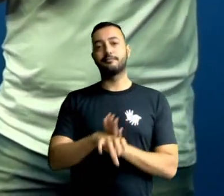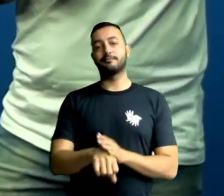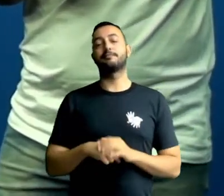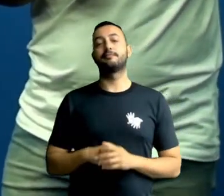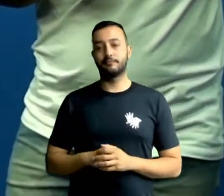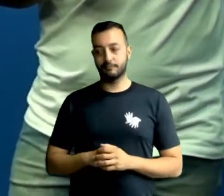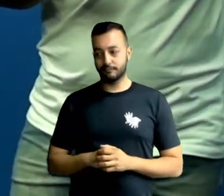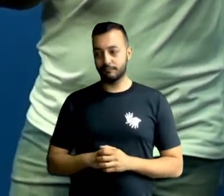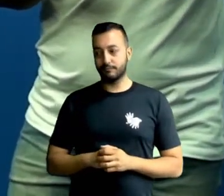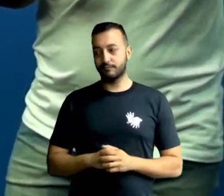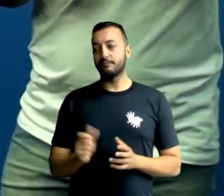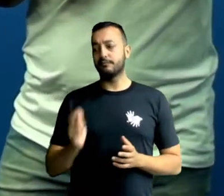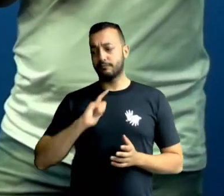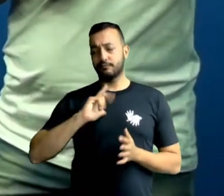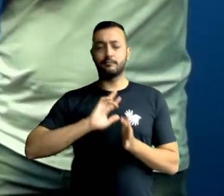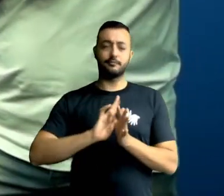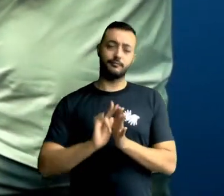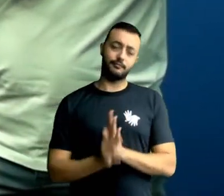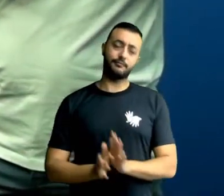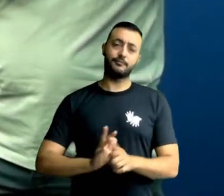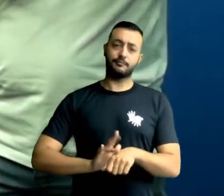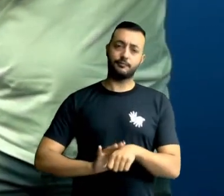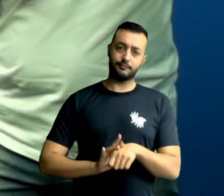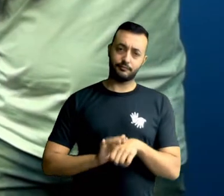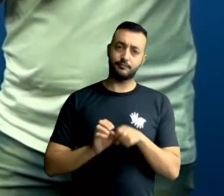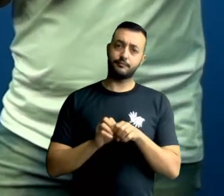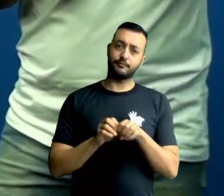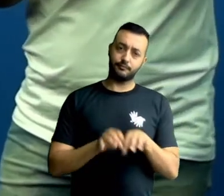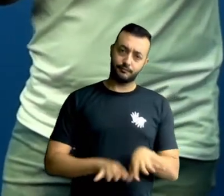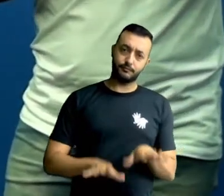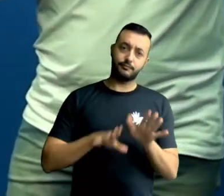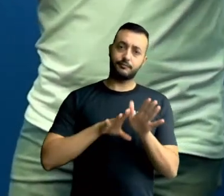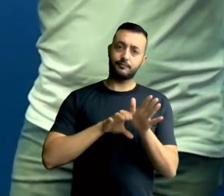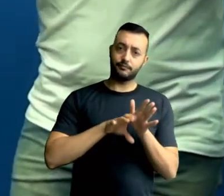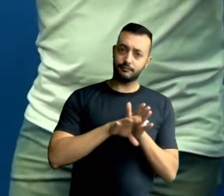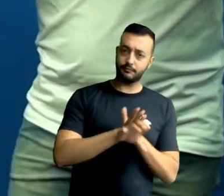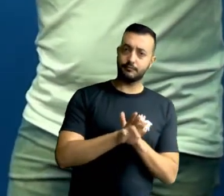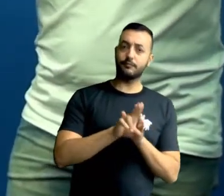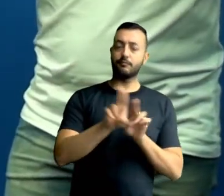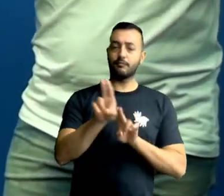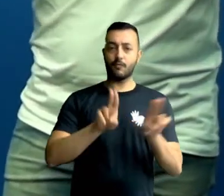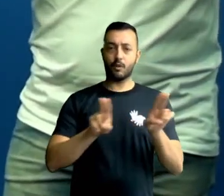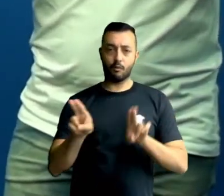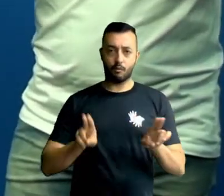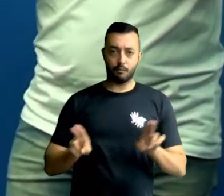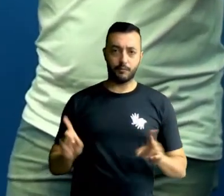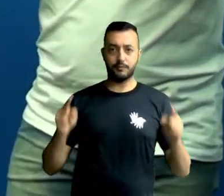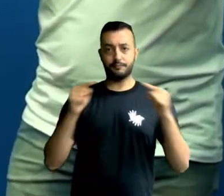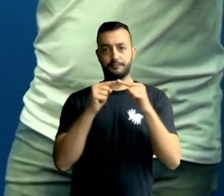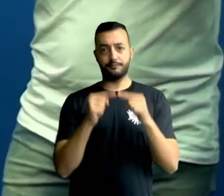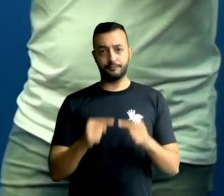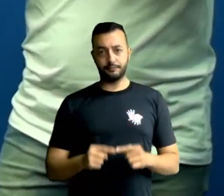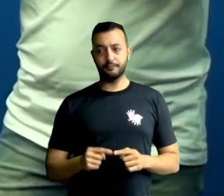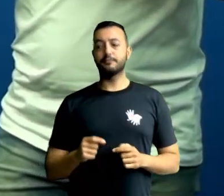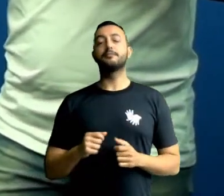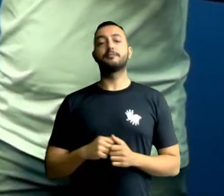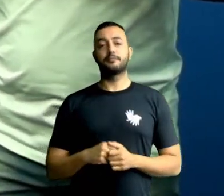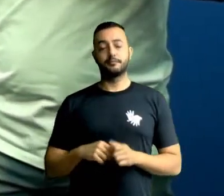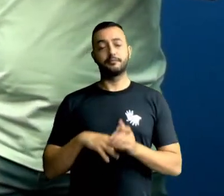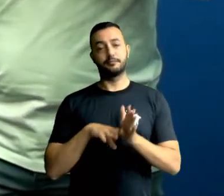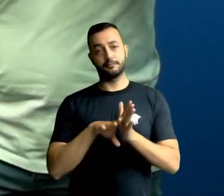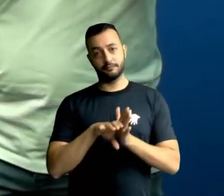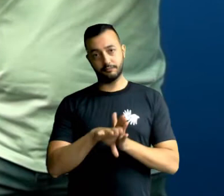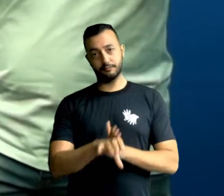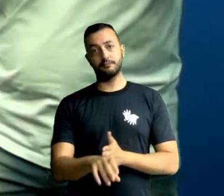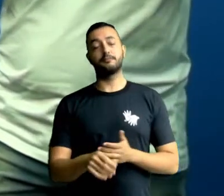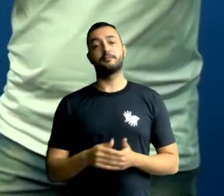bactérias. Existem dezenas de doenças transmitidas por bactérias, cada uma ganha o nome da sua própria